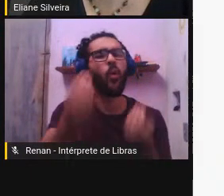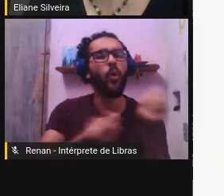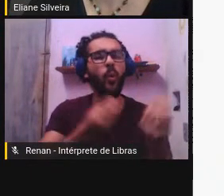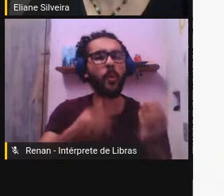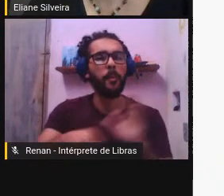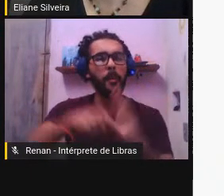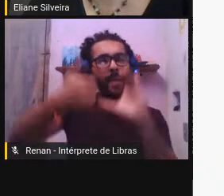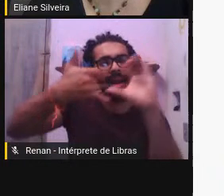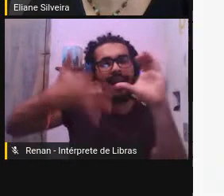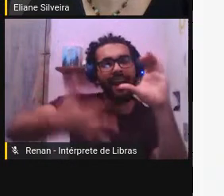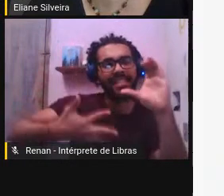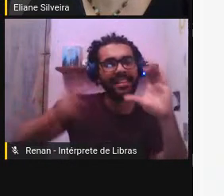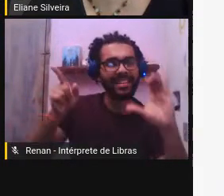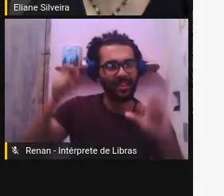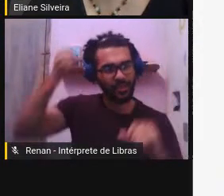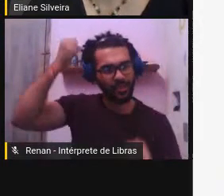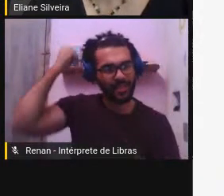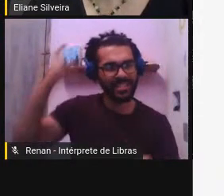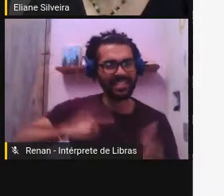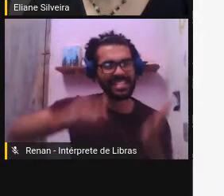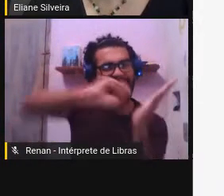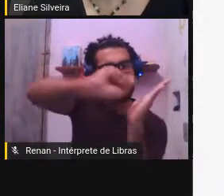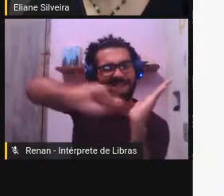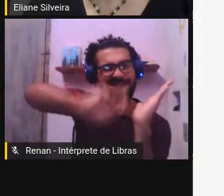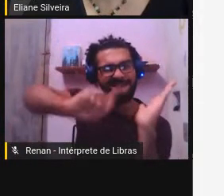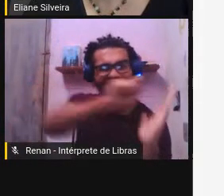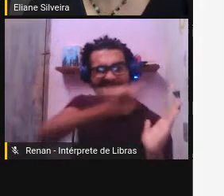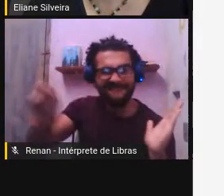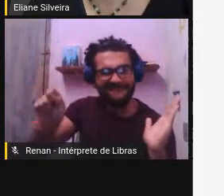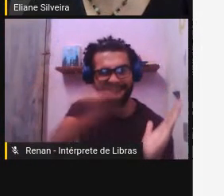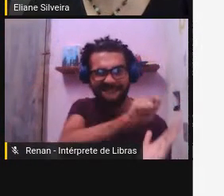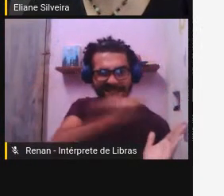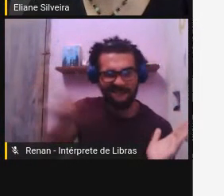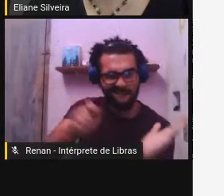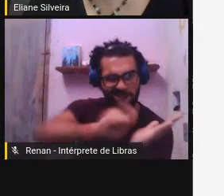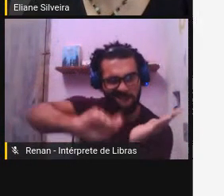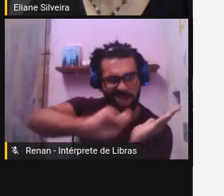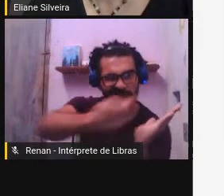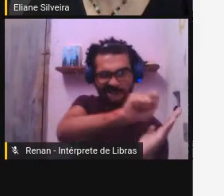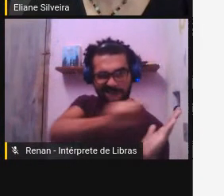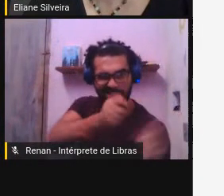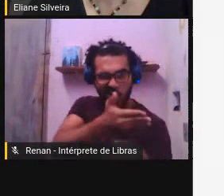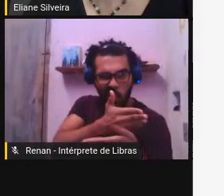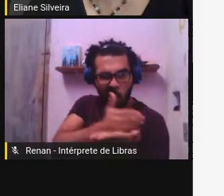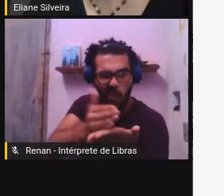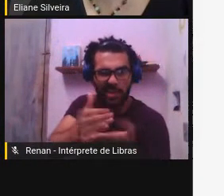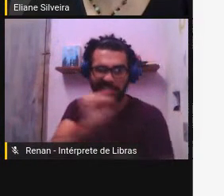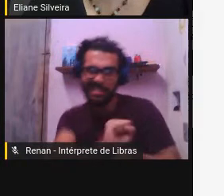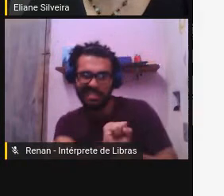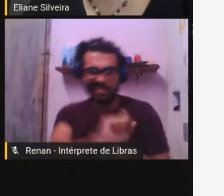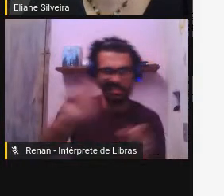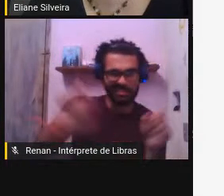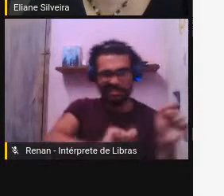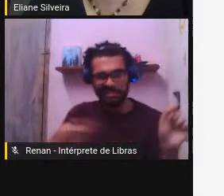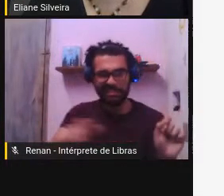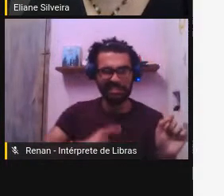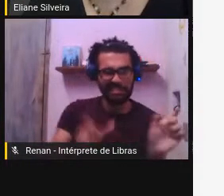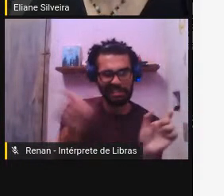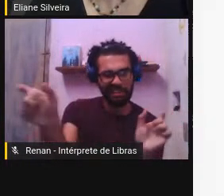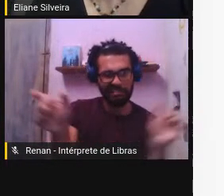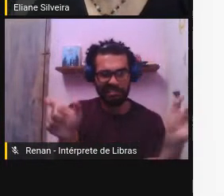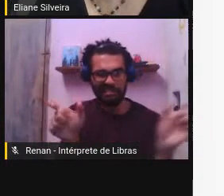sempre essa, com muitas azuras, com frases inacabadas, com espaços em